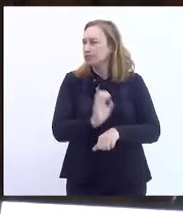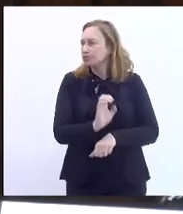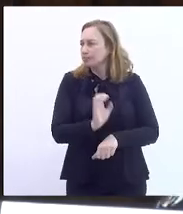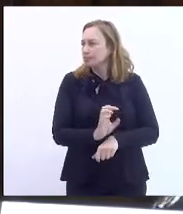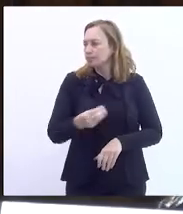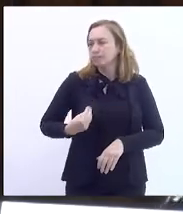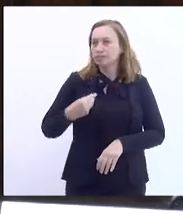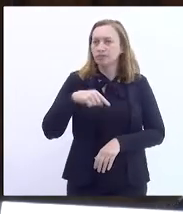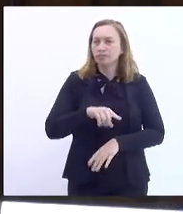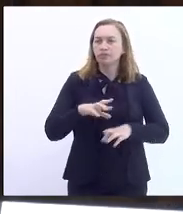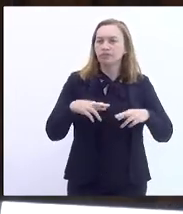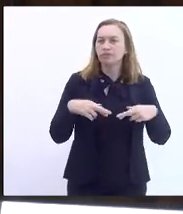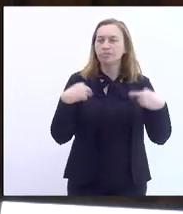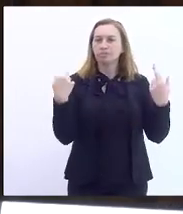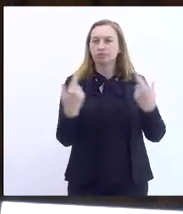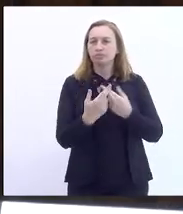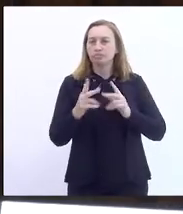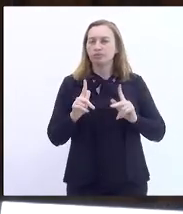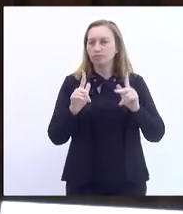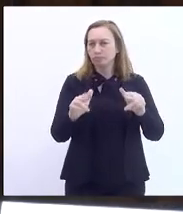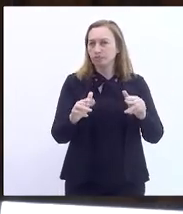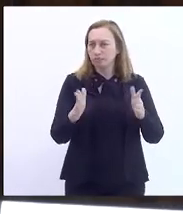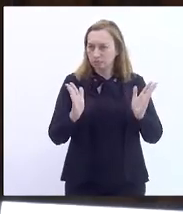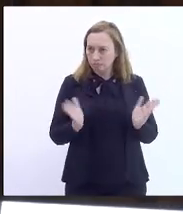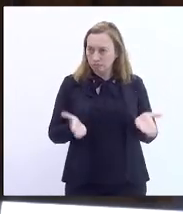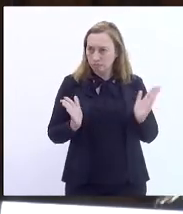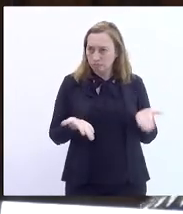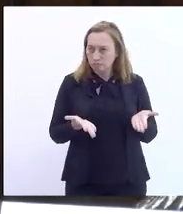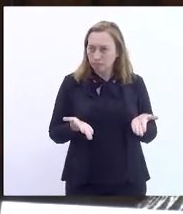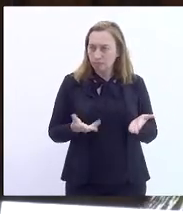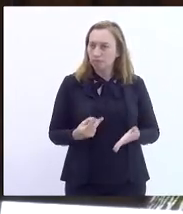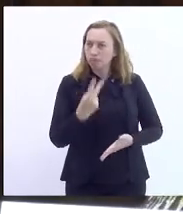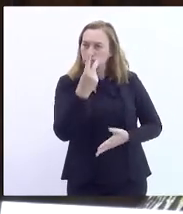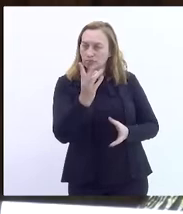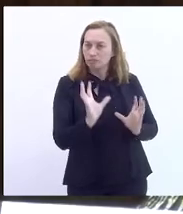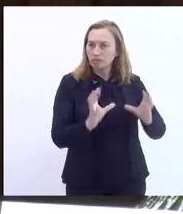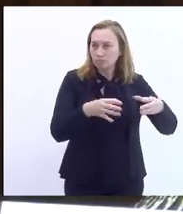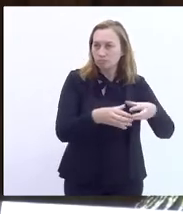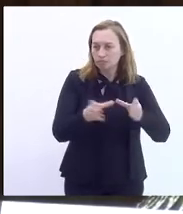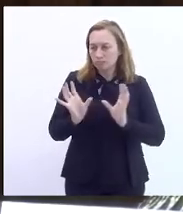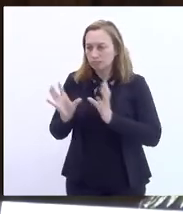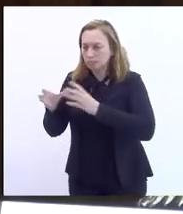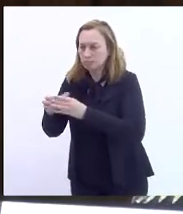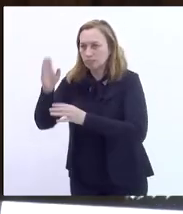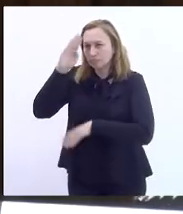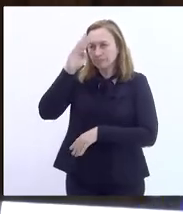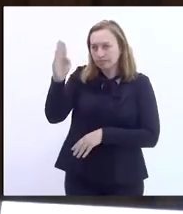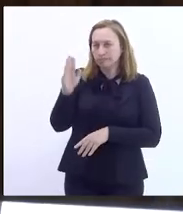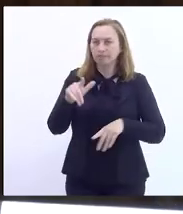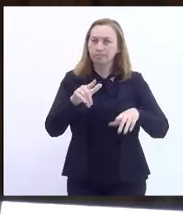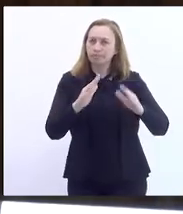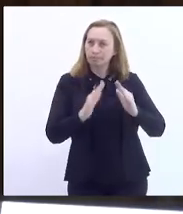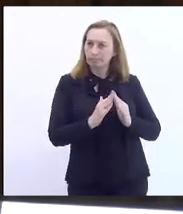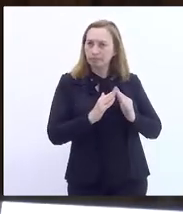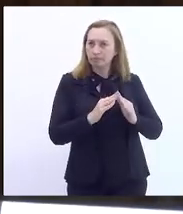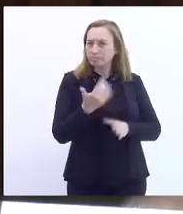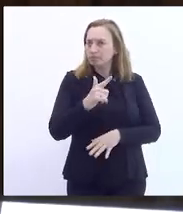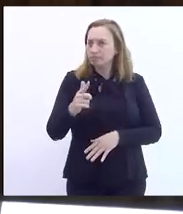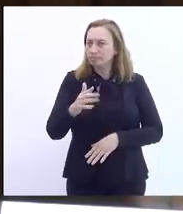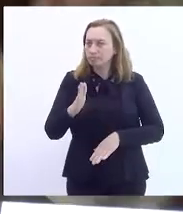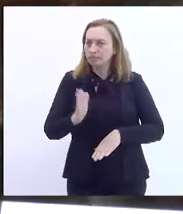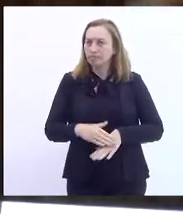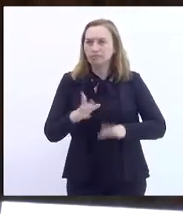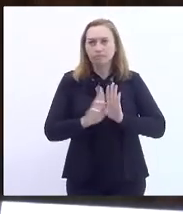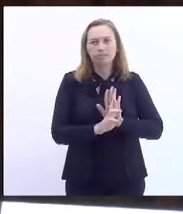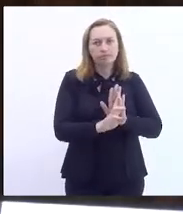agora uma audiência como essa chamada por duas comissões sem um trás da casa não ter